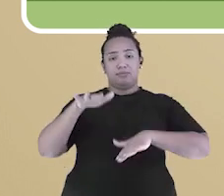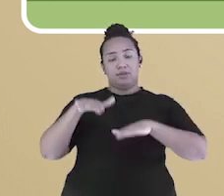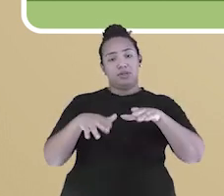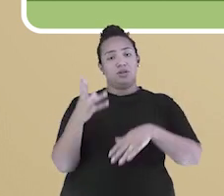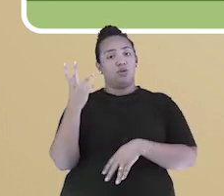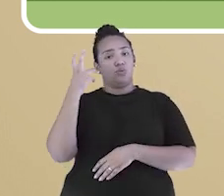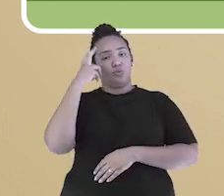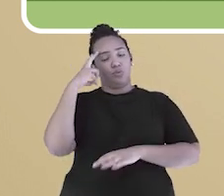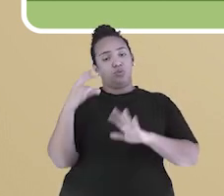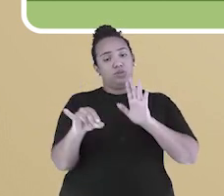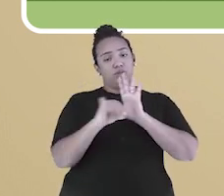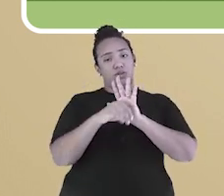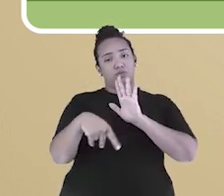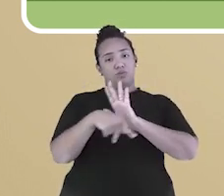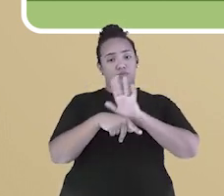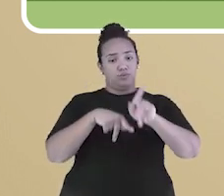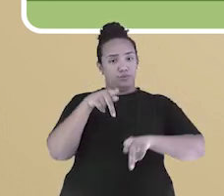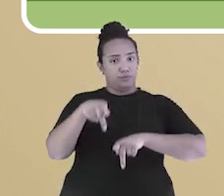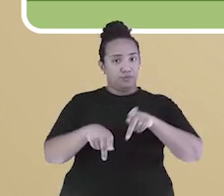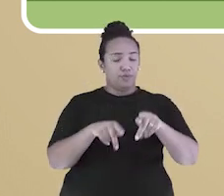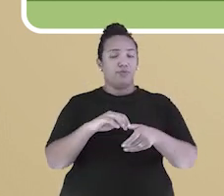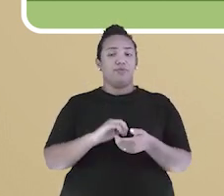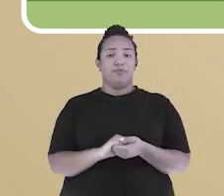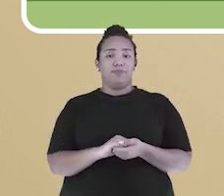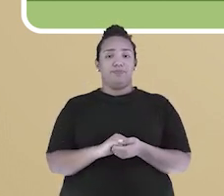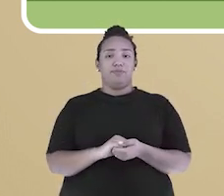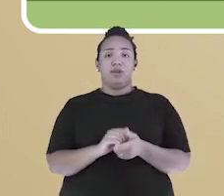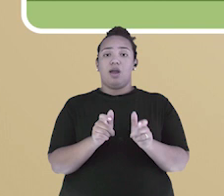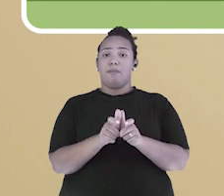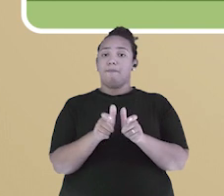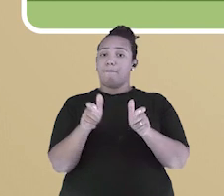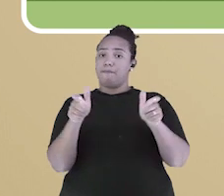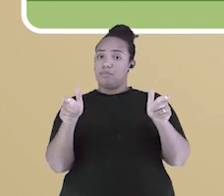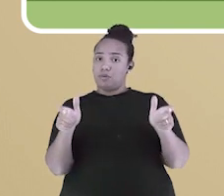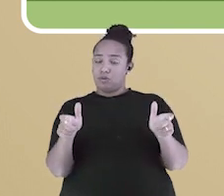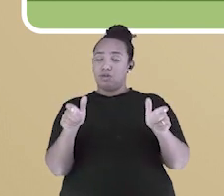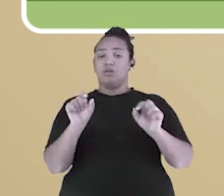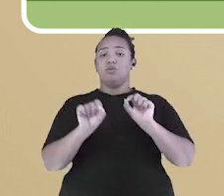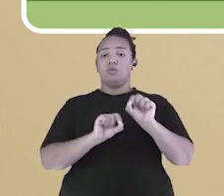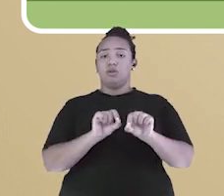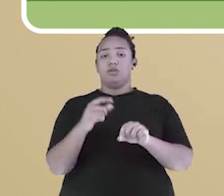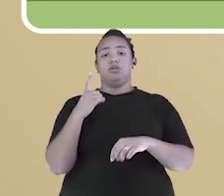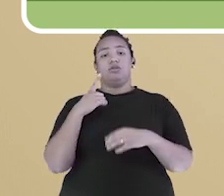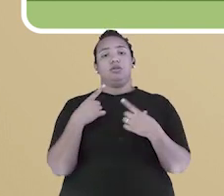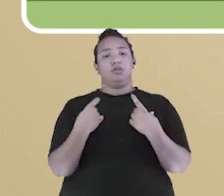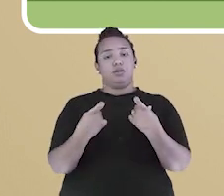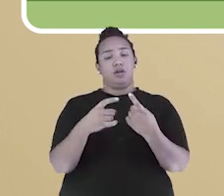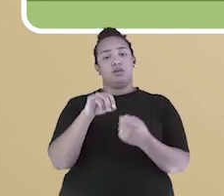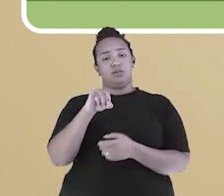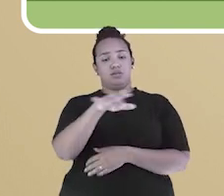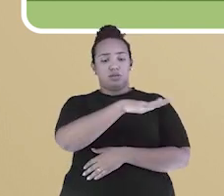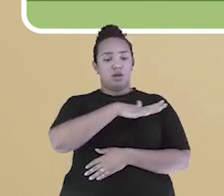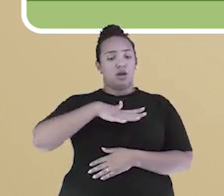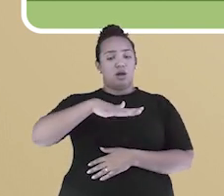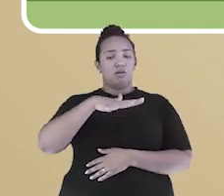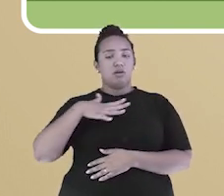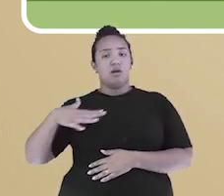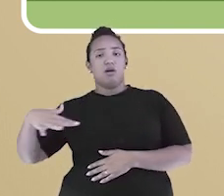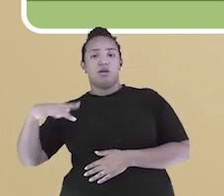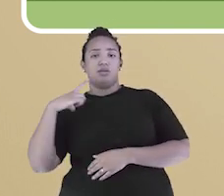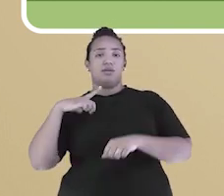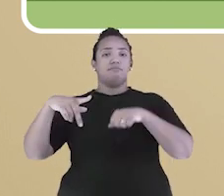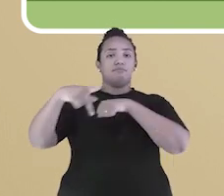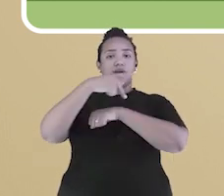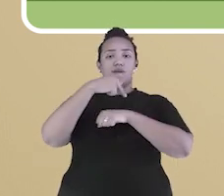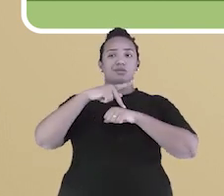com a cultura e identidade de um povo, através, na maioria das vezes, de conflitos armados, se esse território é disputado